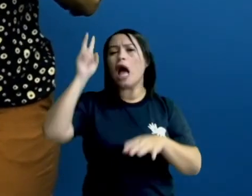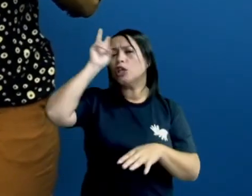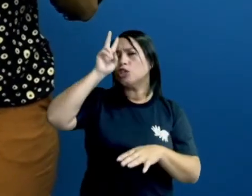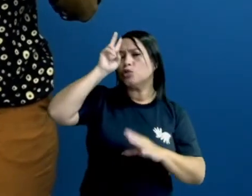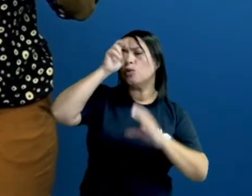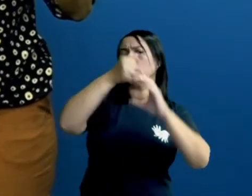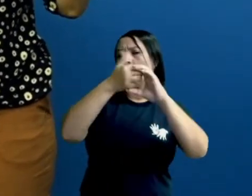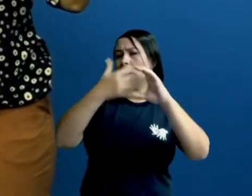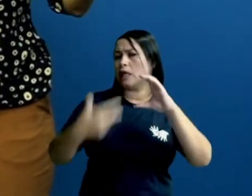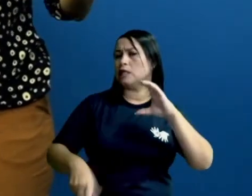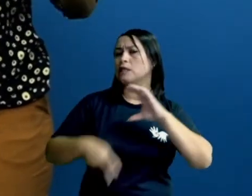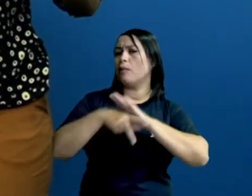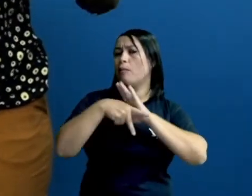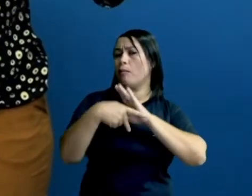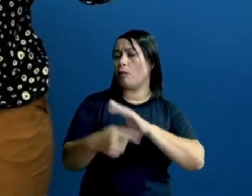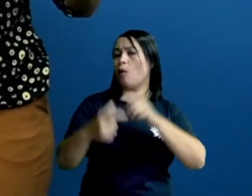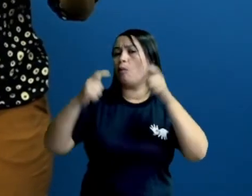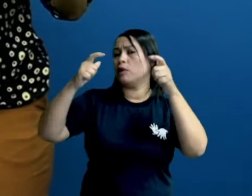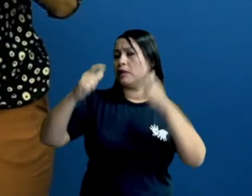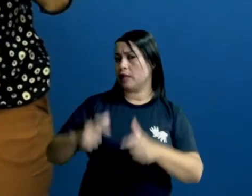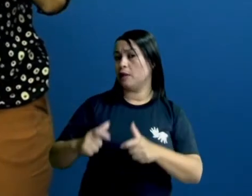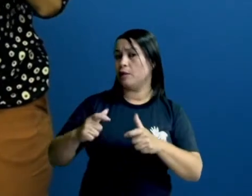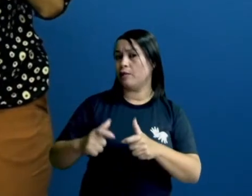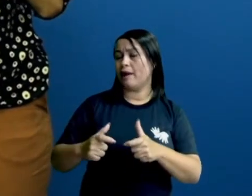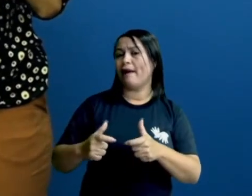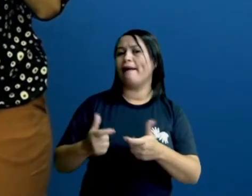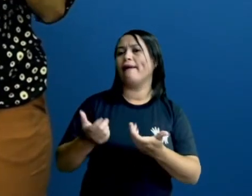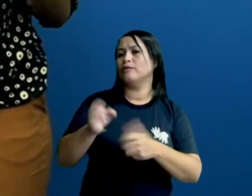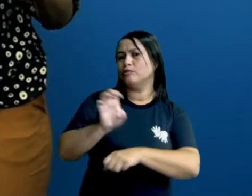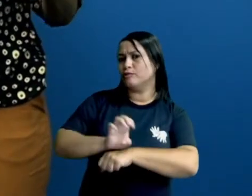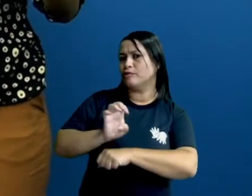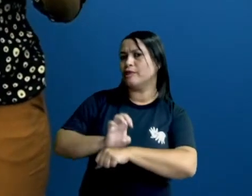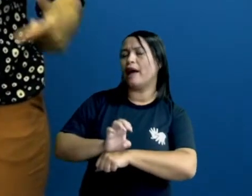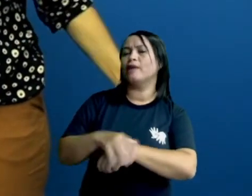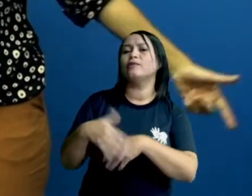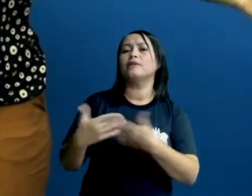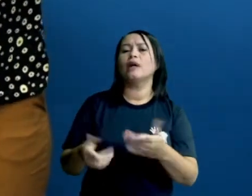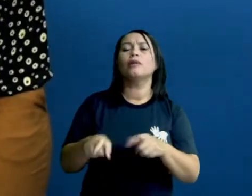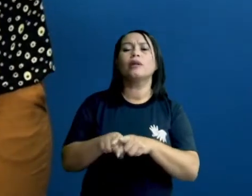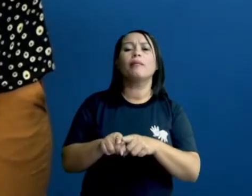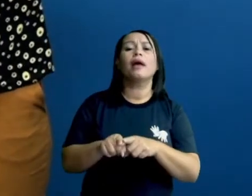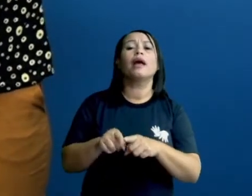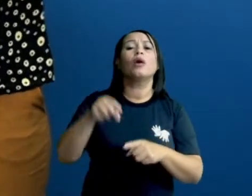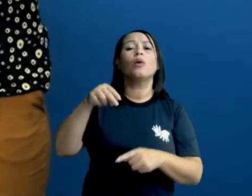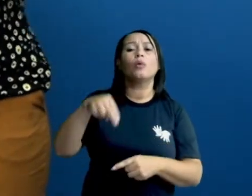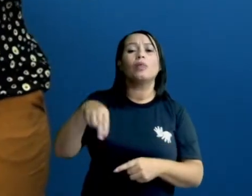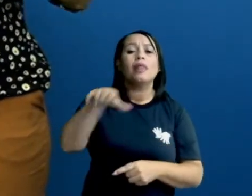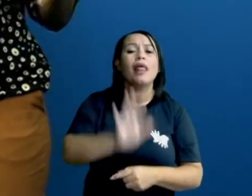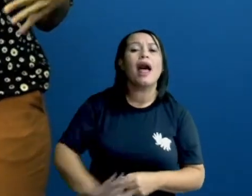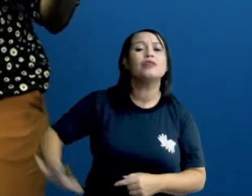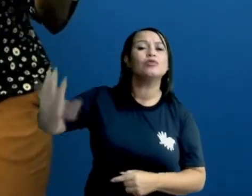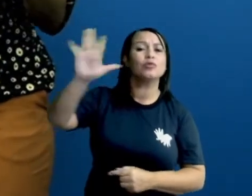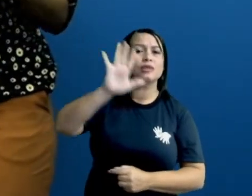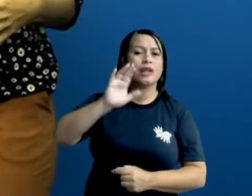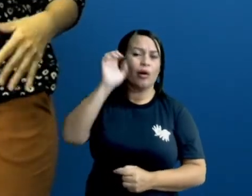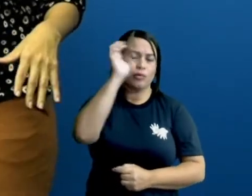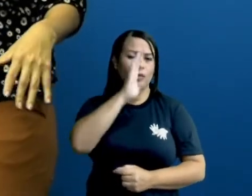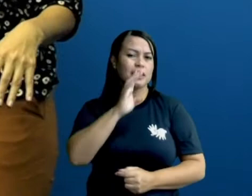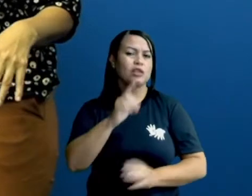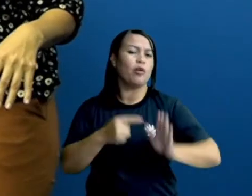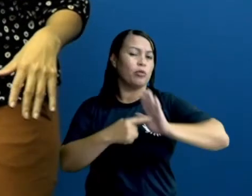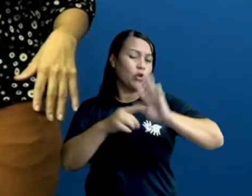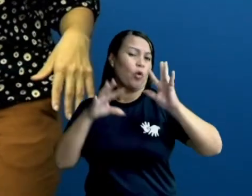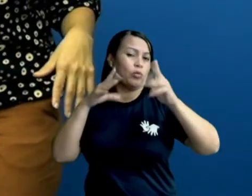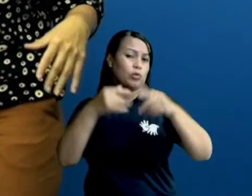as características daquela região, daquele estado em si, o nacional vai apresentar como um todo. Já os